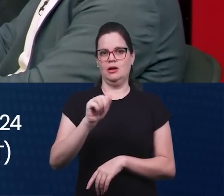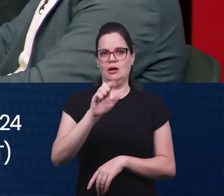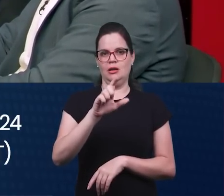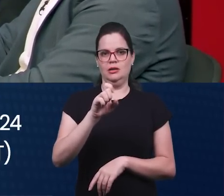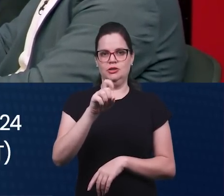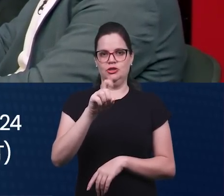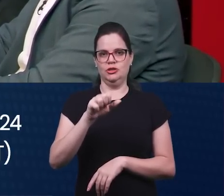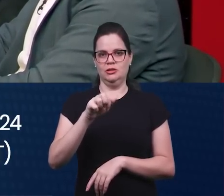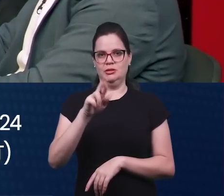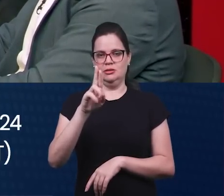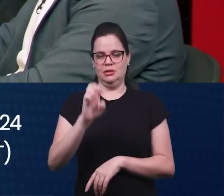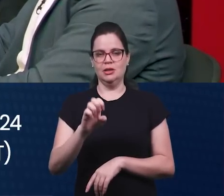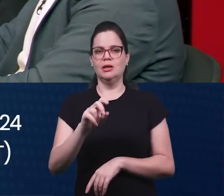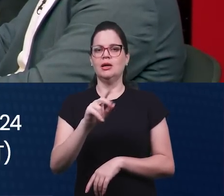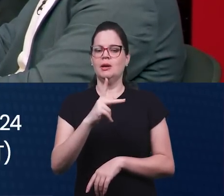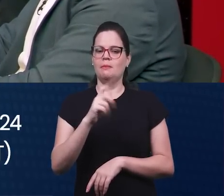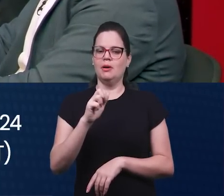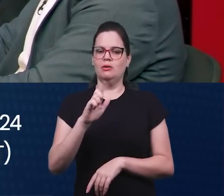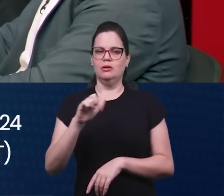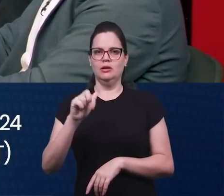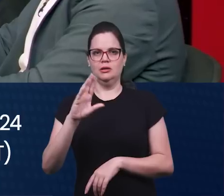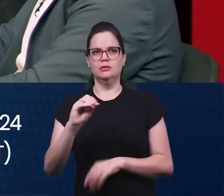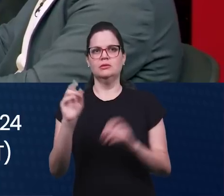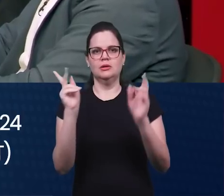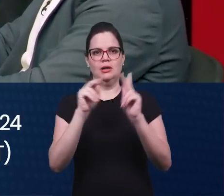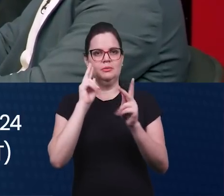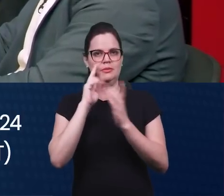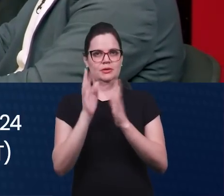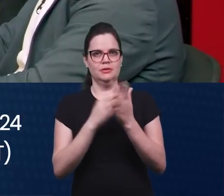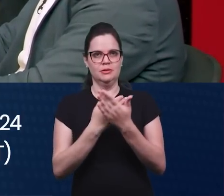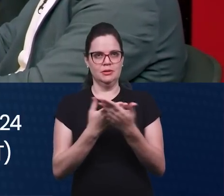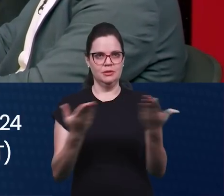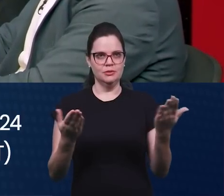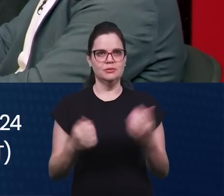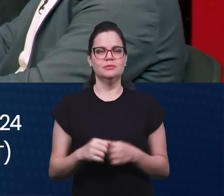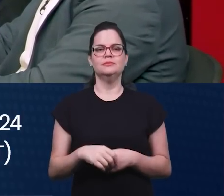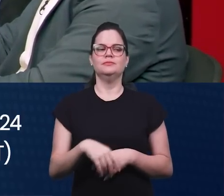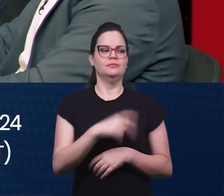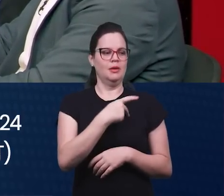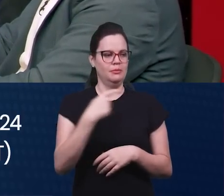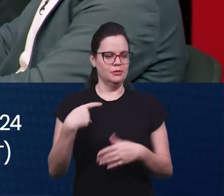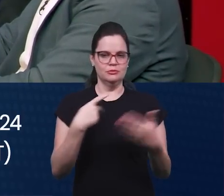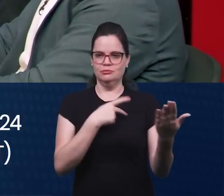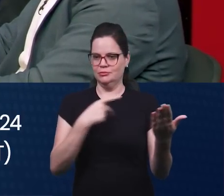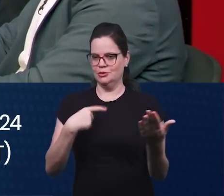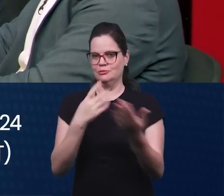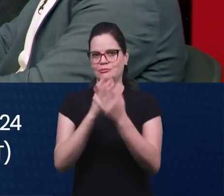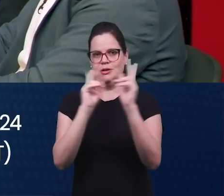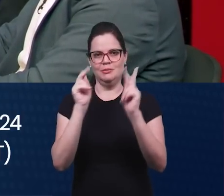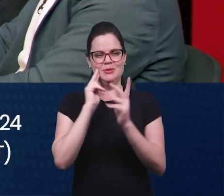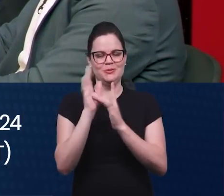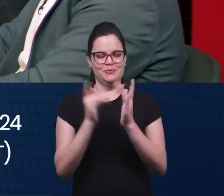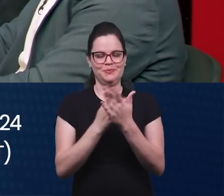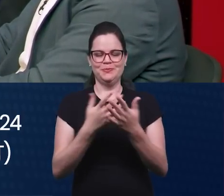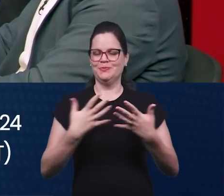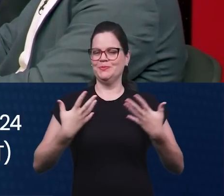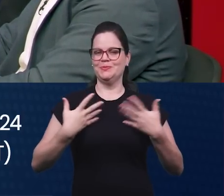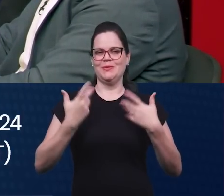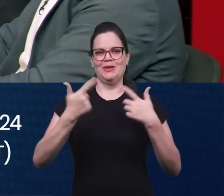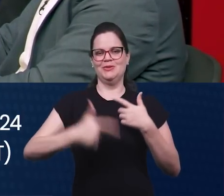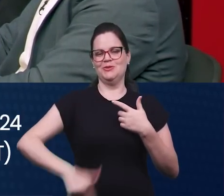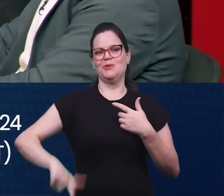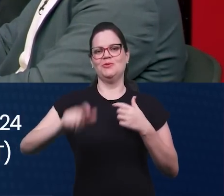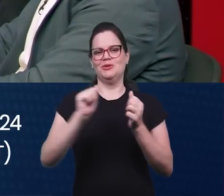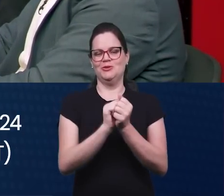paz do Senhor. Pai do Senhor William, pastor Tiago, pastor Alex, mais uma vez uma alegria estar aqui com os irmãos, para